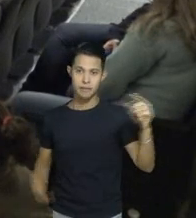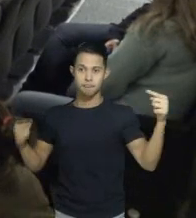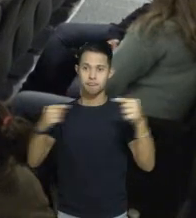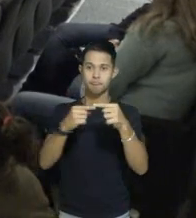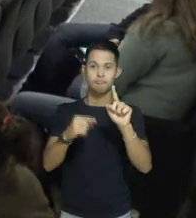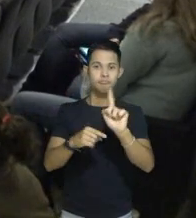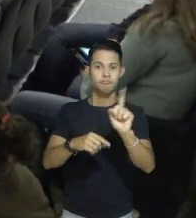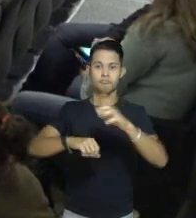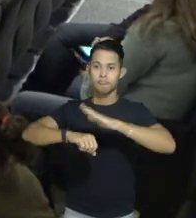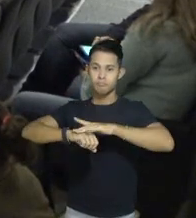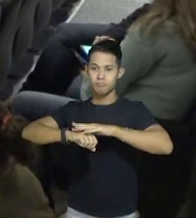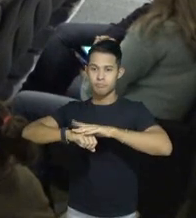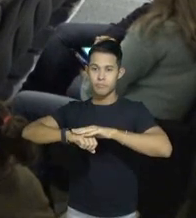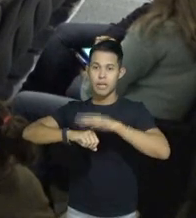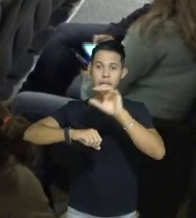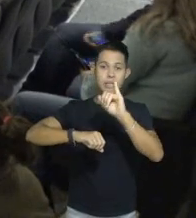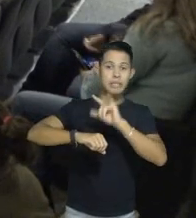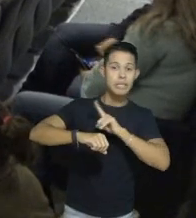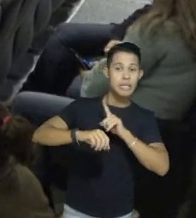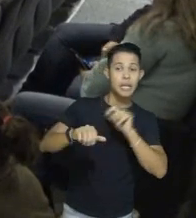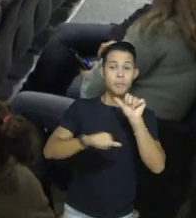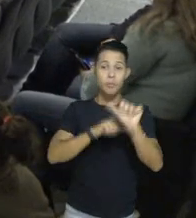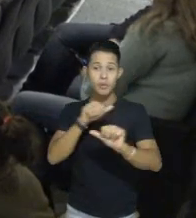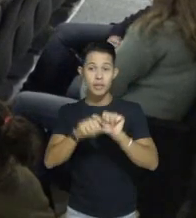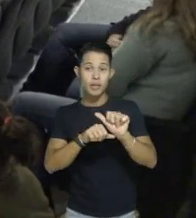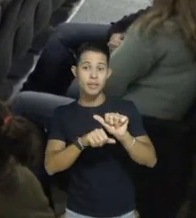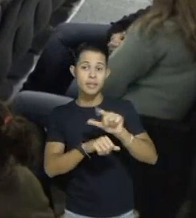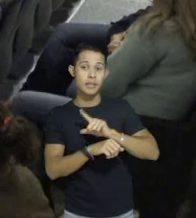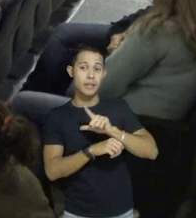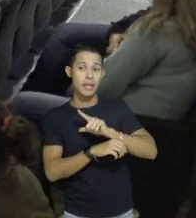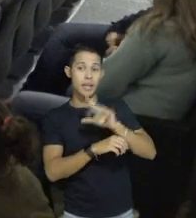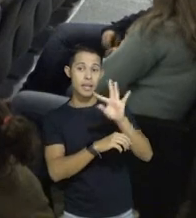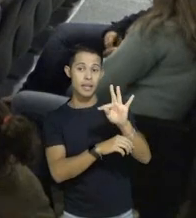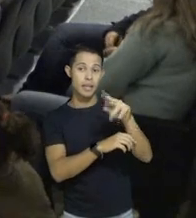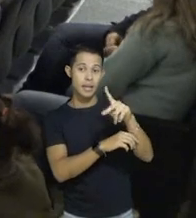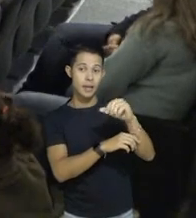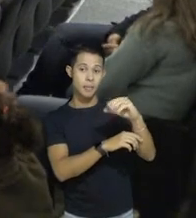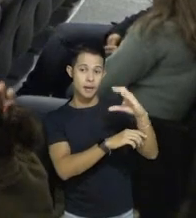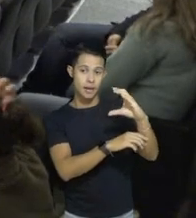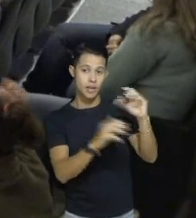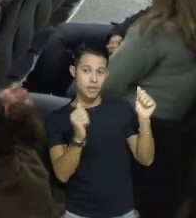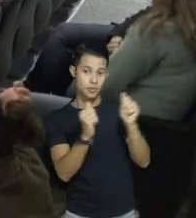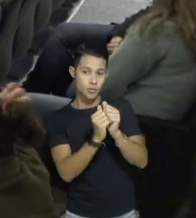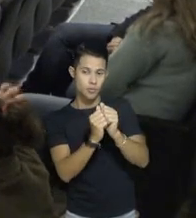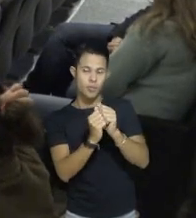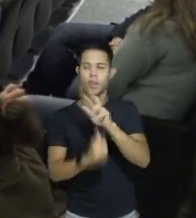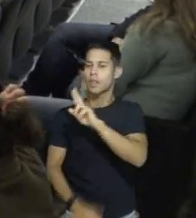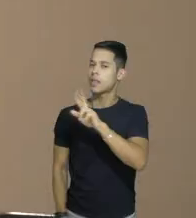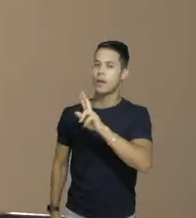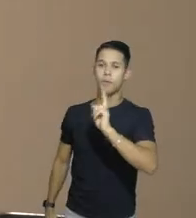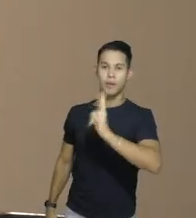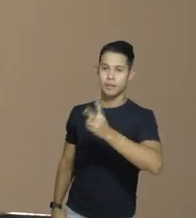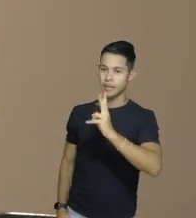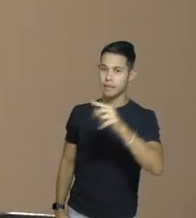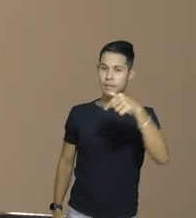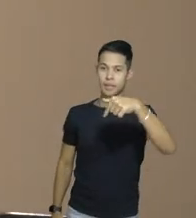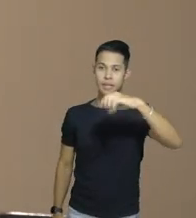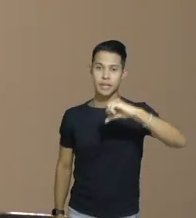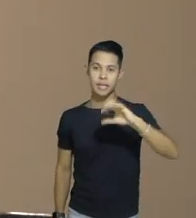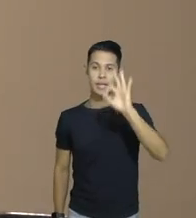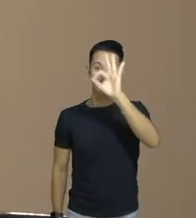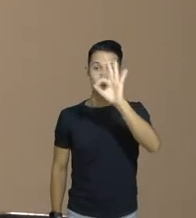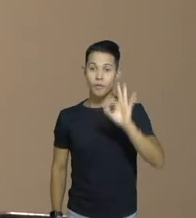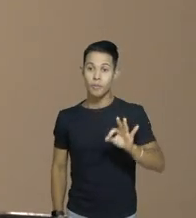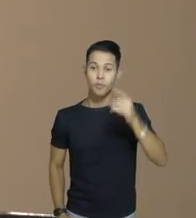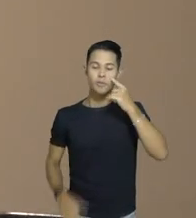alteração, é porque tem TEPAC junto, é isso? Nem sempre. Tá. Normalmente, sim, igual a gente viu, 79% dos casos naquela